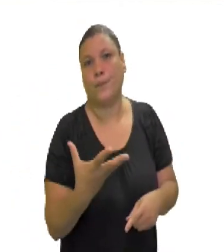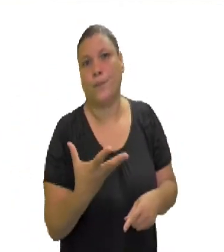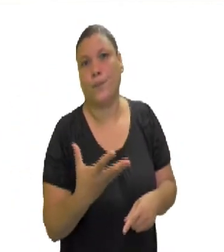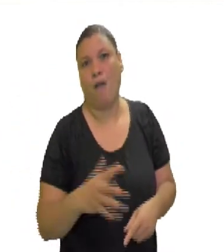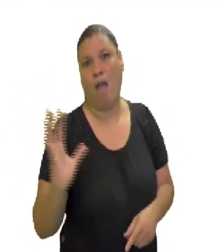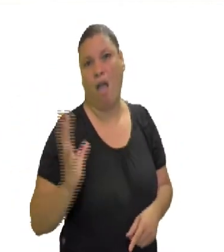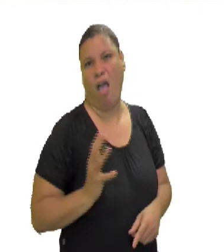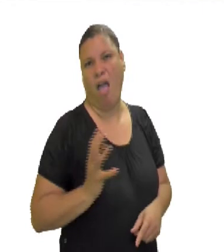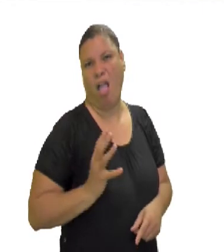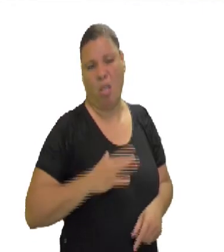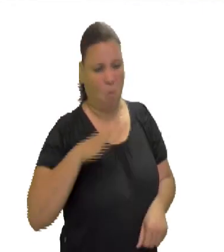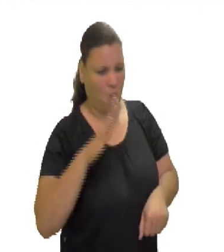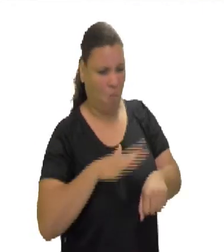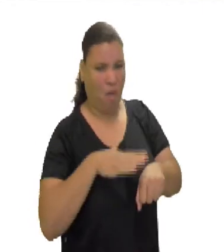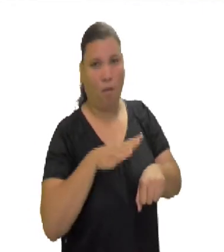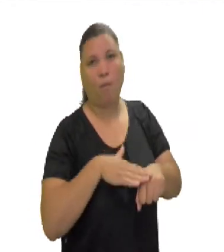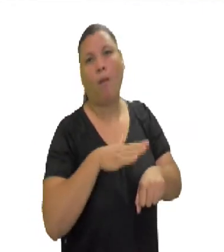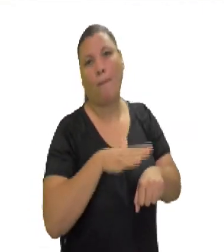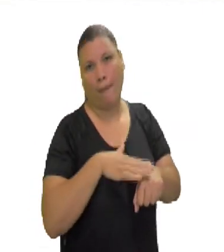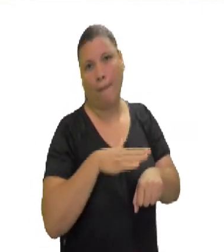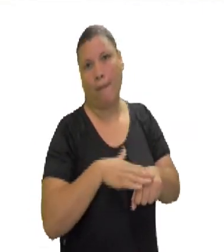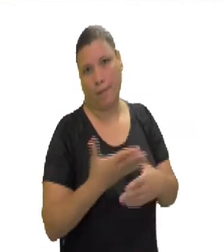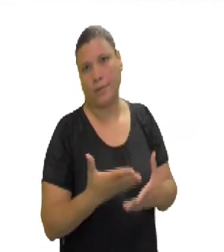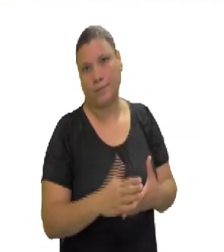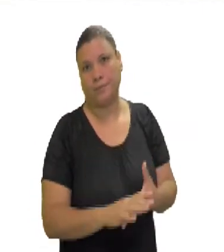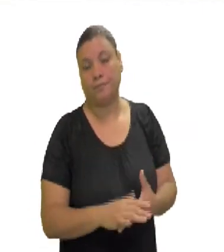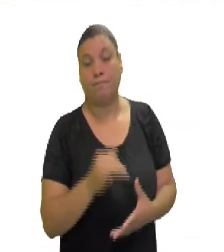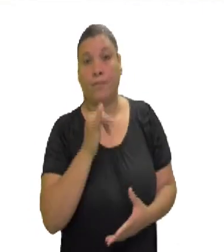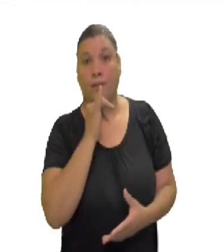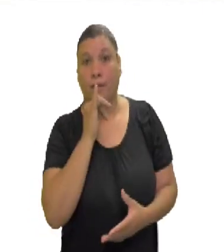Por exemplo, as pessoas que realmente tinham